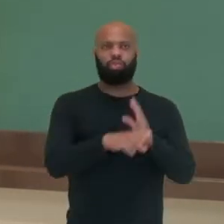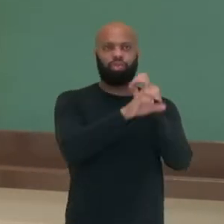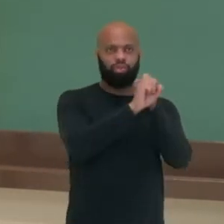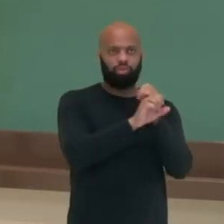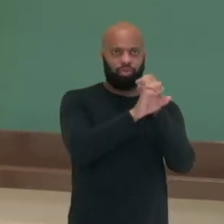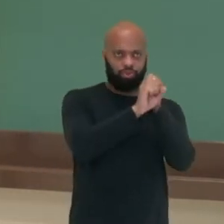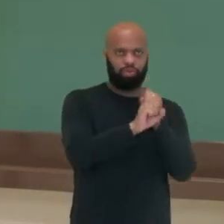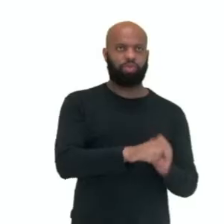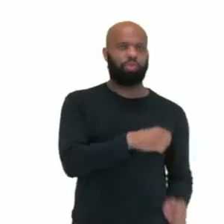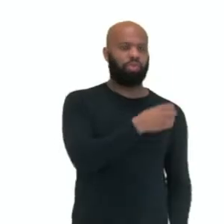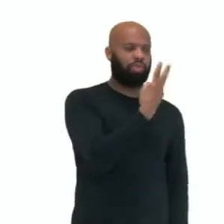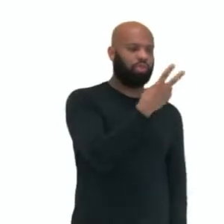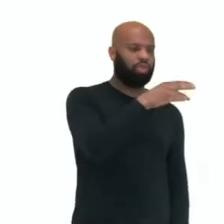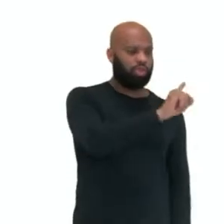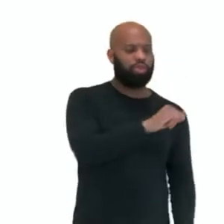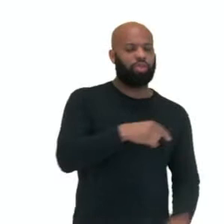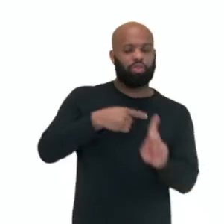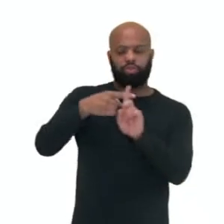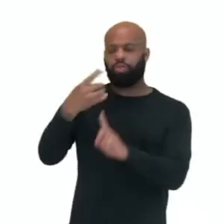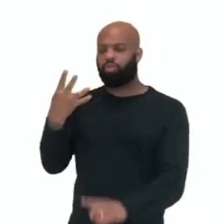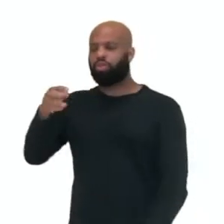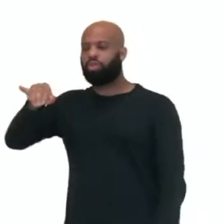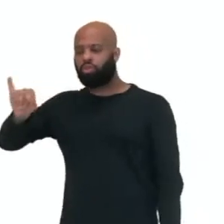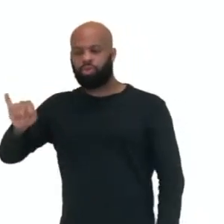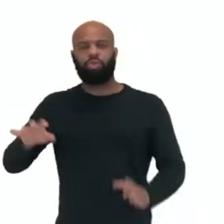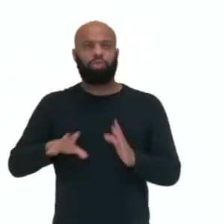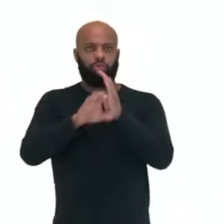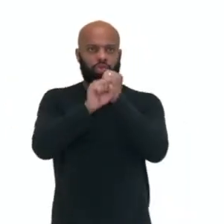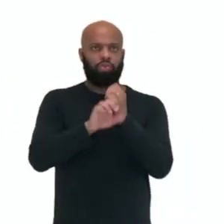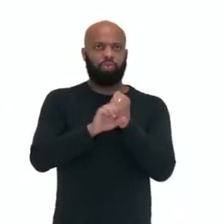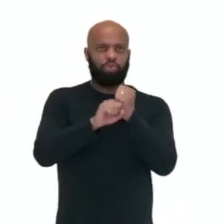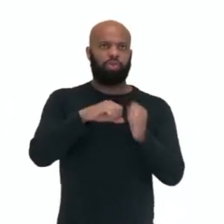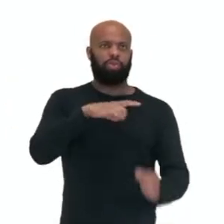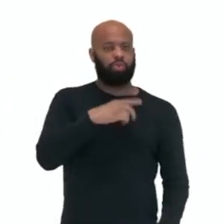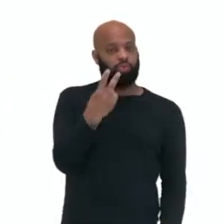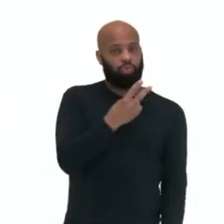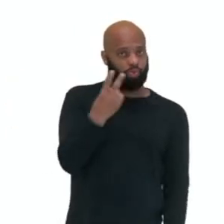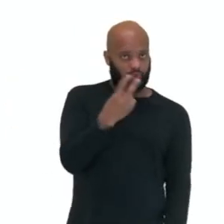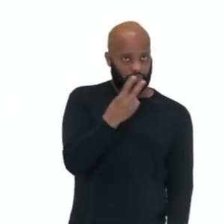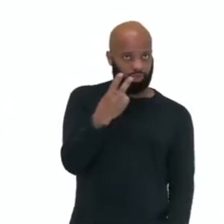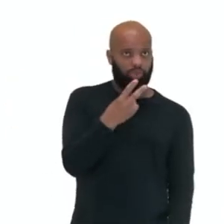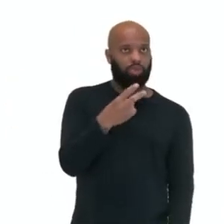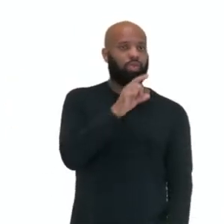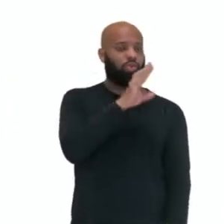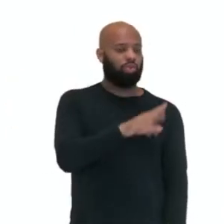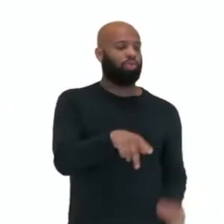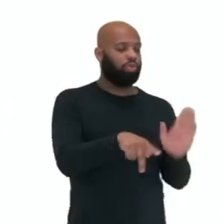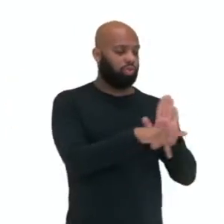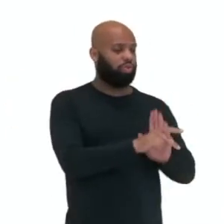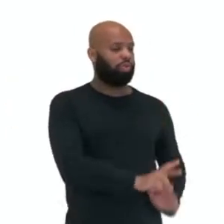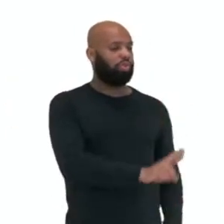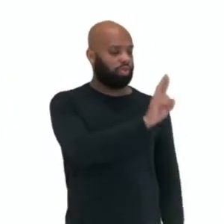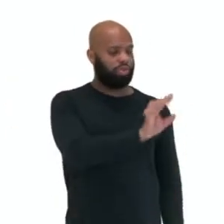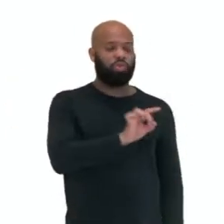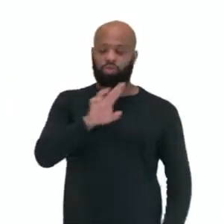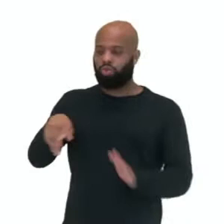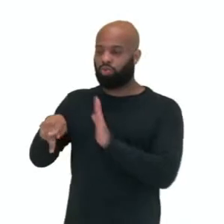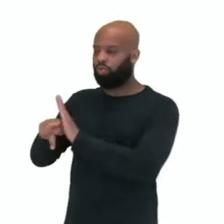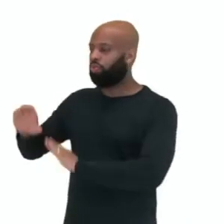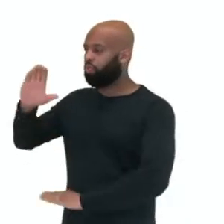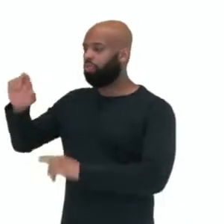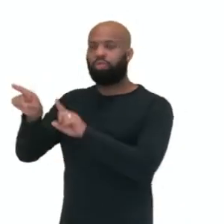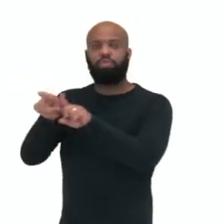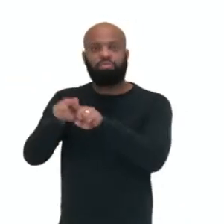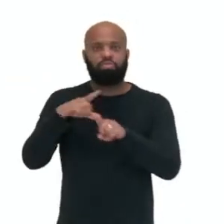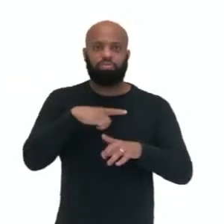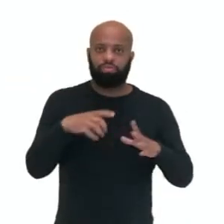e 2i mais 4i. Ou seja, a gente pega os dois, né? Os dois números que eu tenho, eles estão